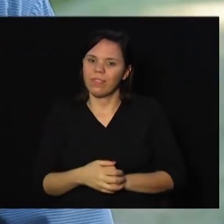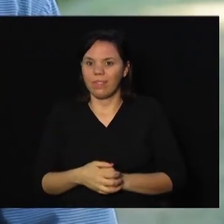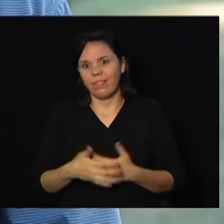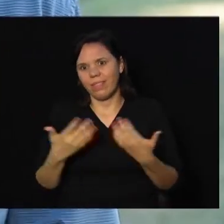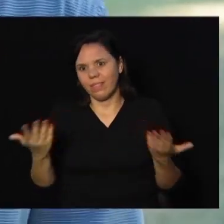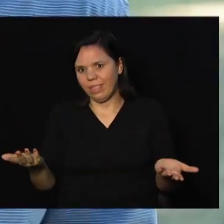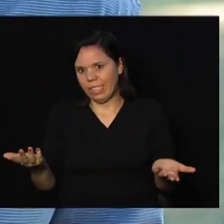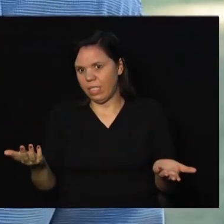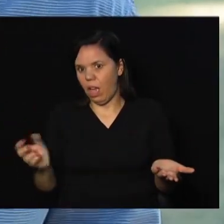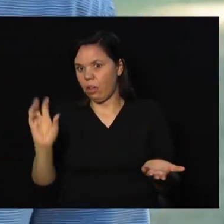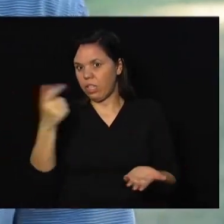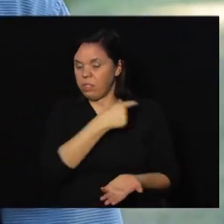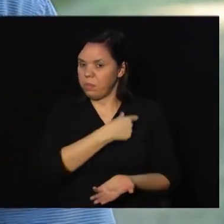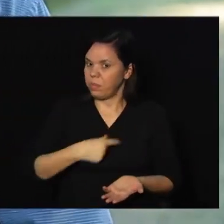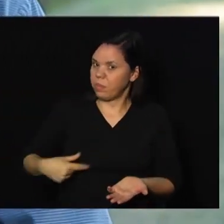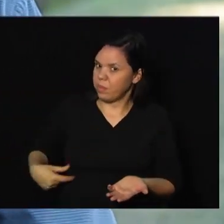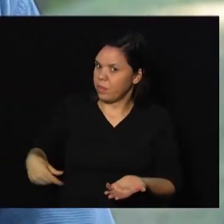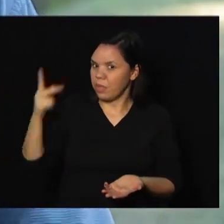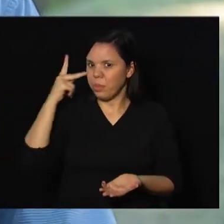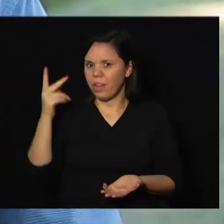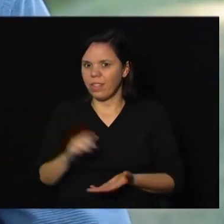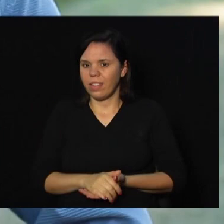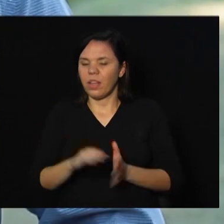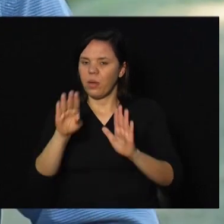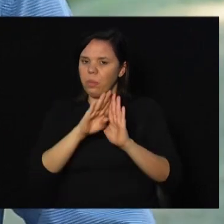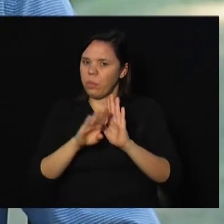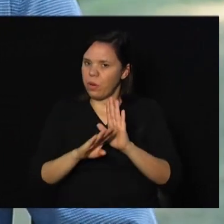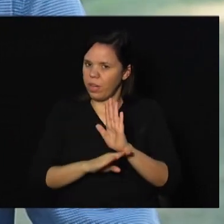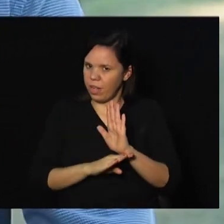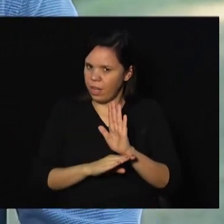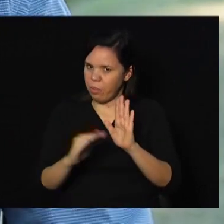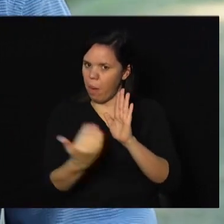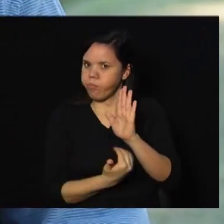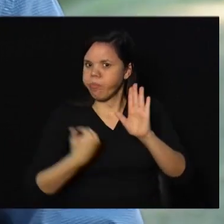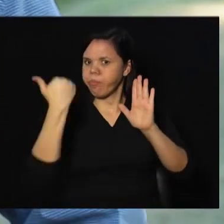sabe aí não dá Ponte Preta, um São Paulo da vida. O programa Mais Esportes fica